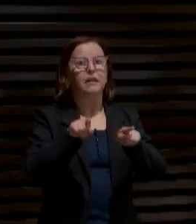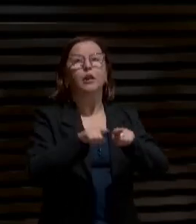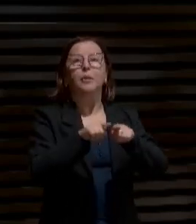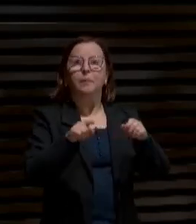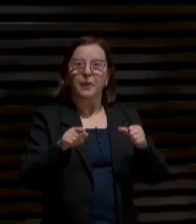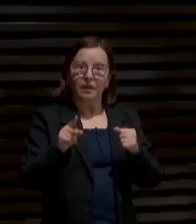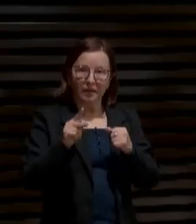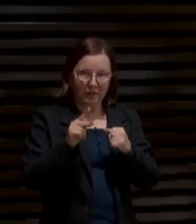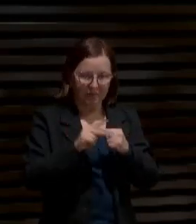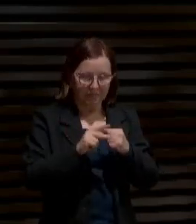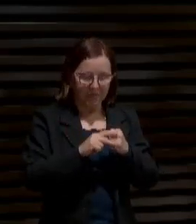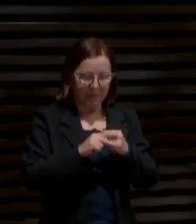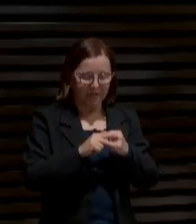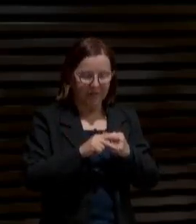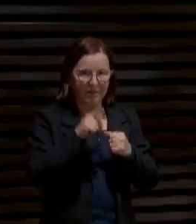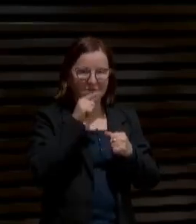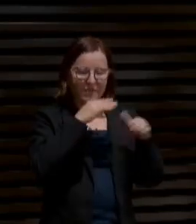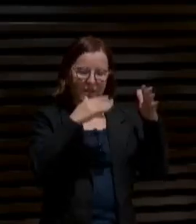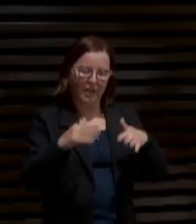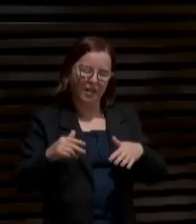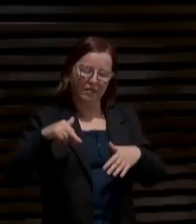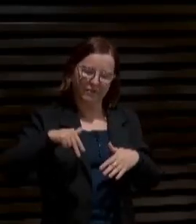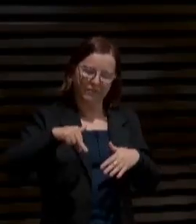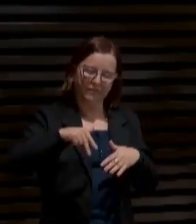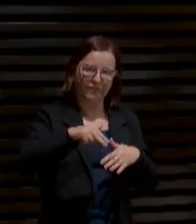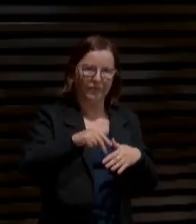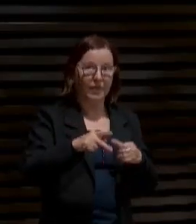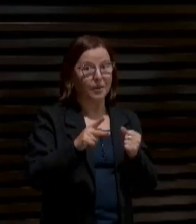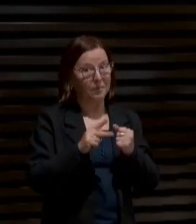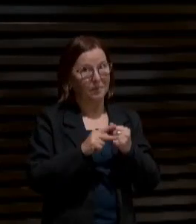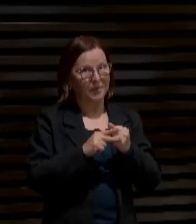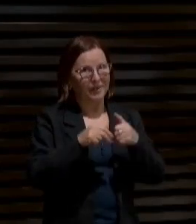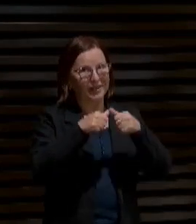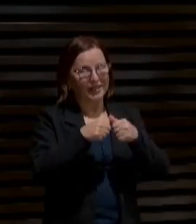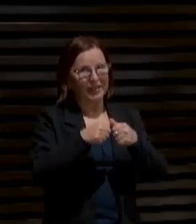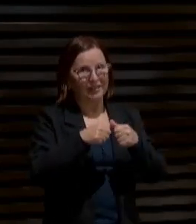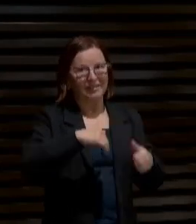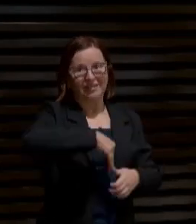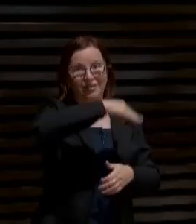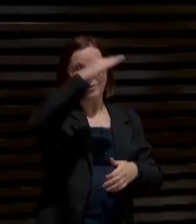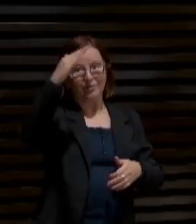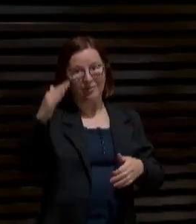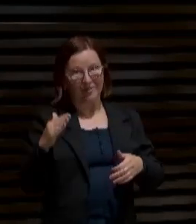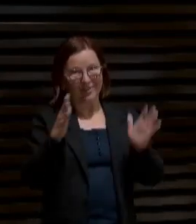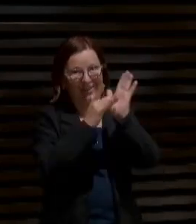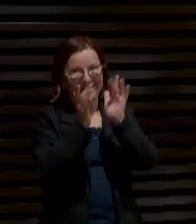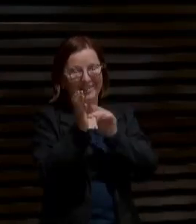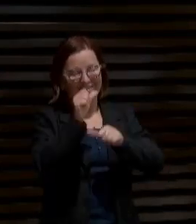Olha o Pedigree nesse olha aqui Pedro andou sobre as águas Pedro esteve no Monte da transfiguração